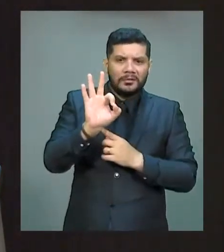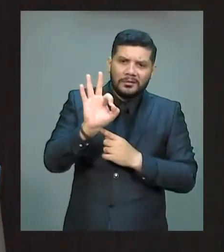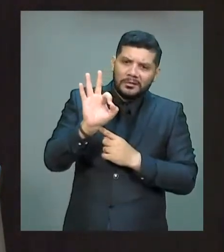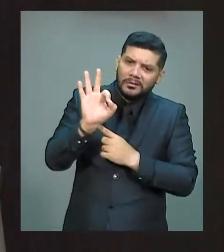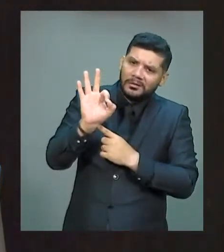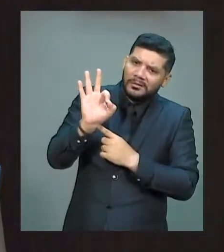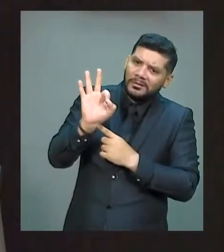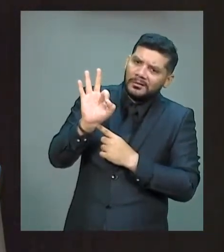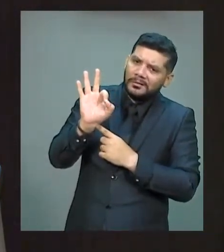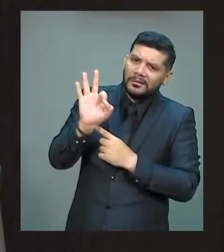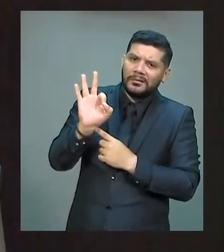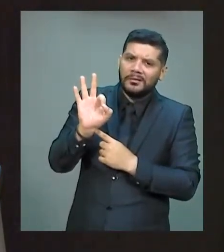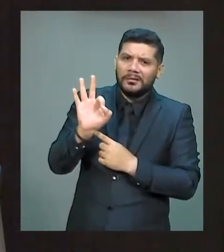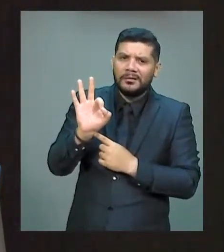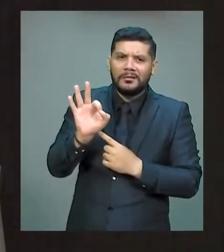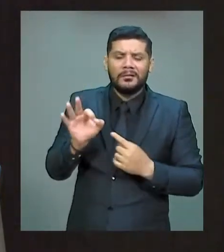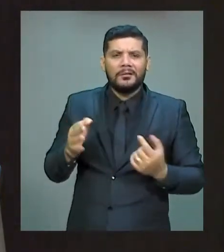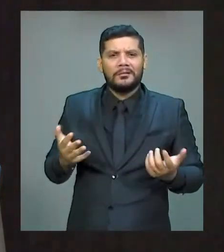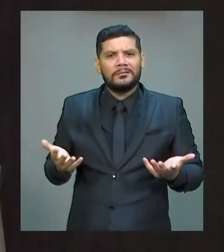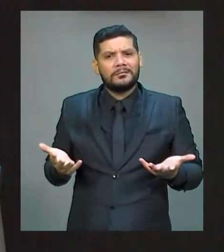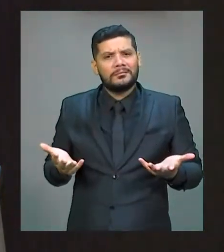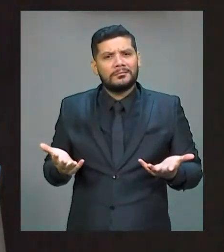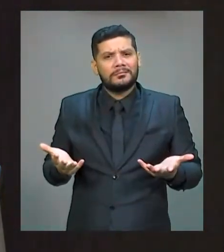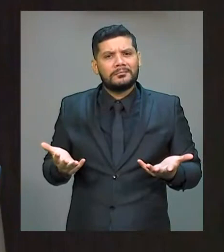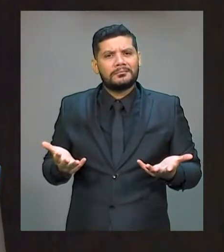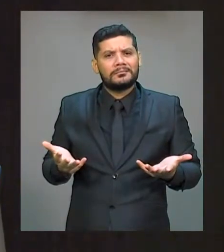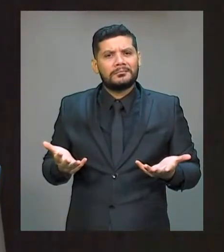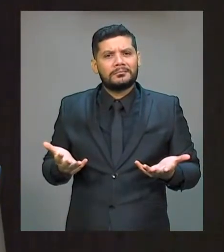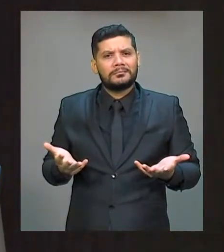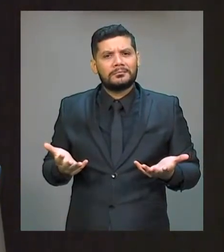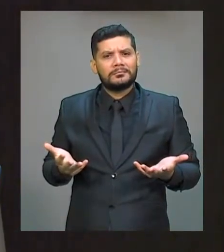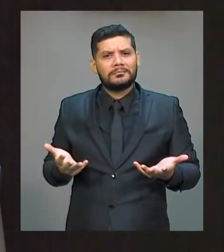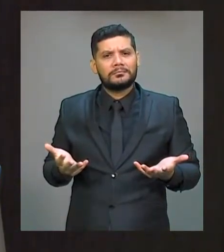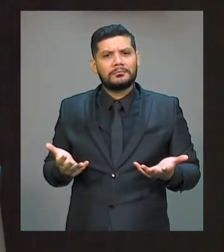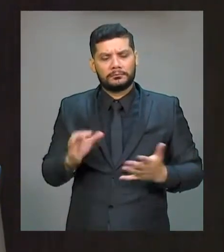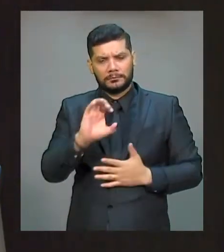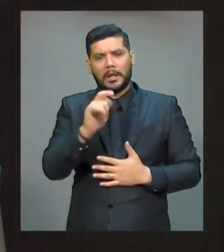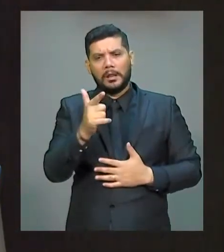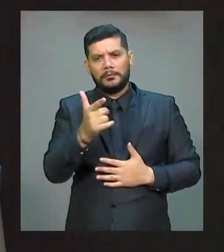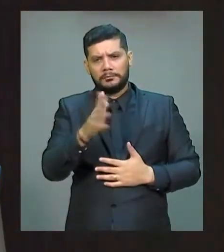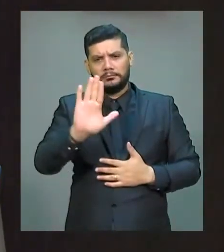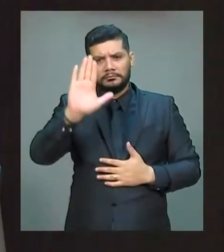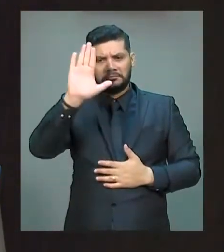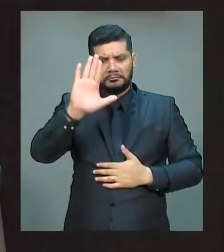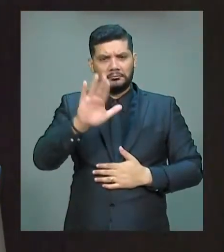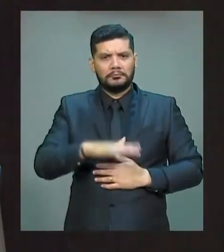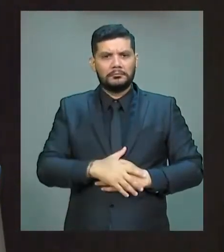menor cota de vacinas. A menor cota. Claro, com a menor cota de vacinas.